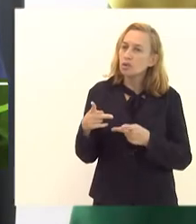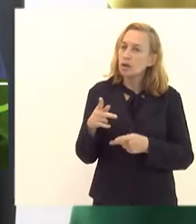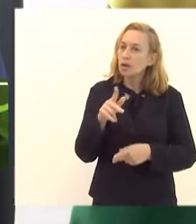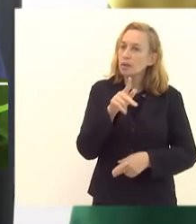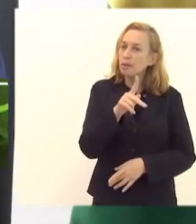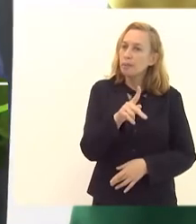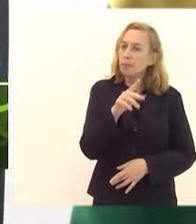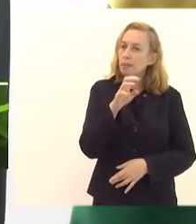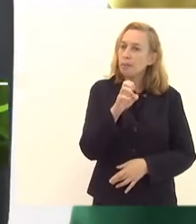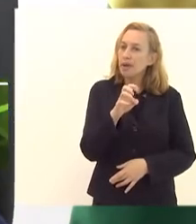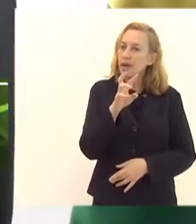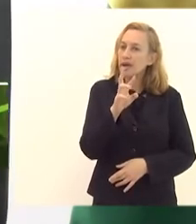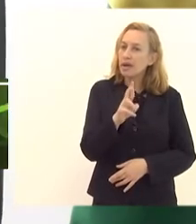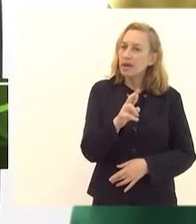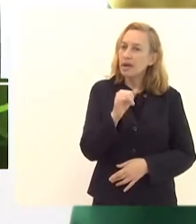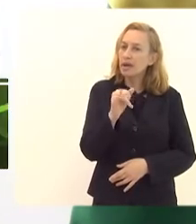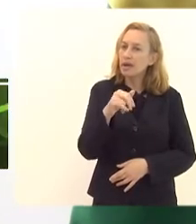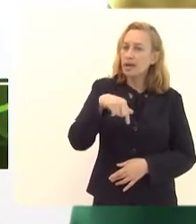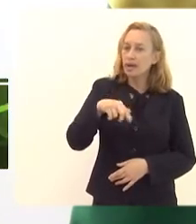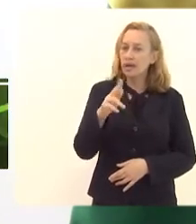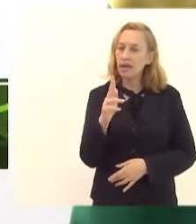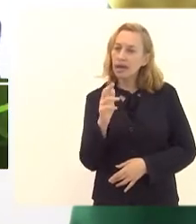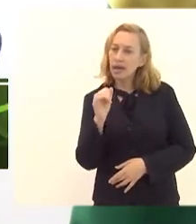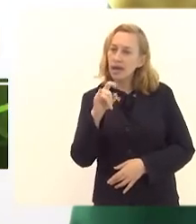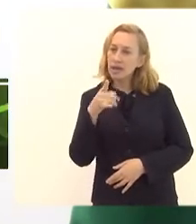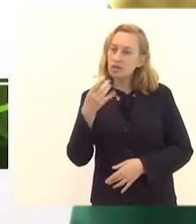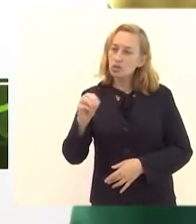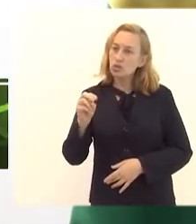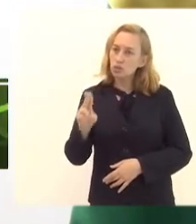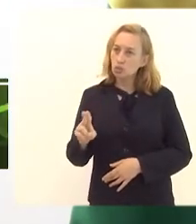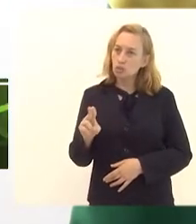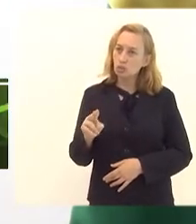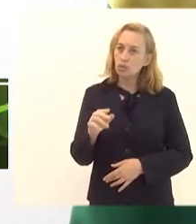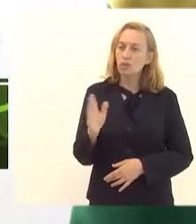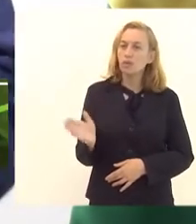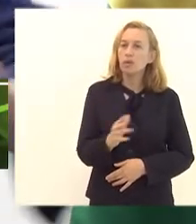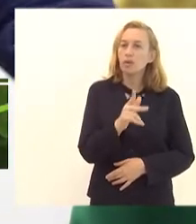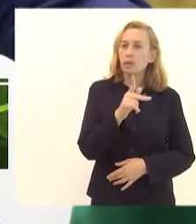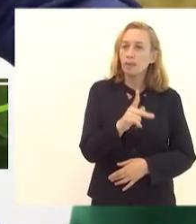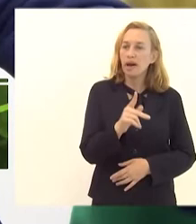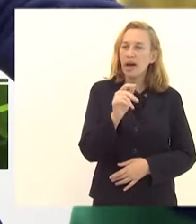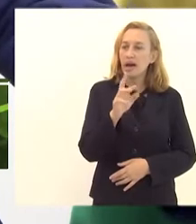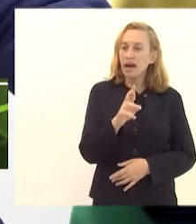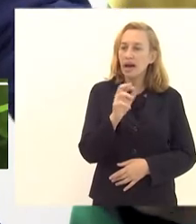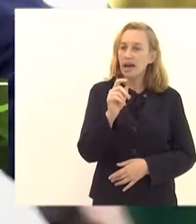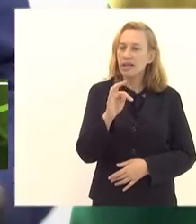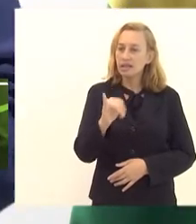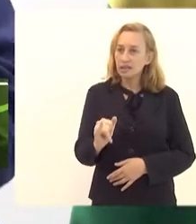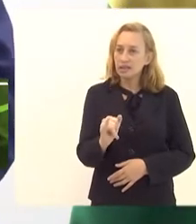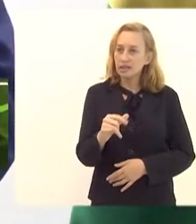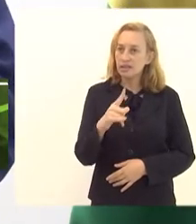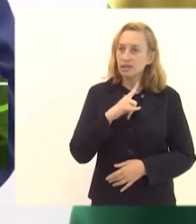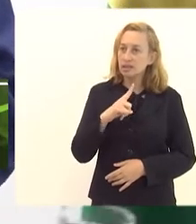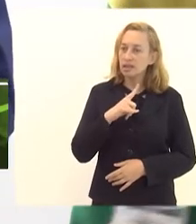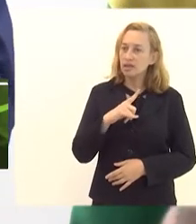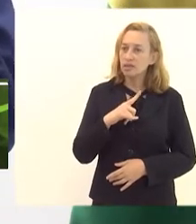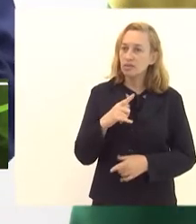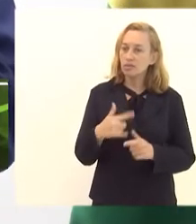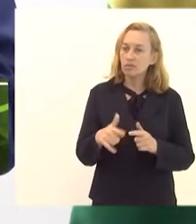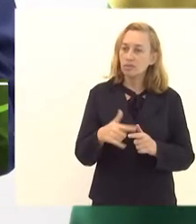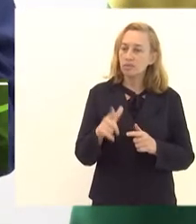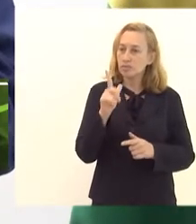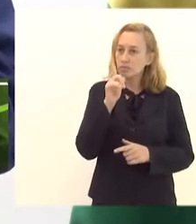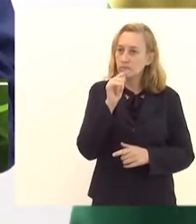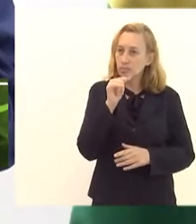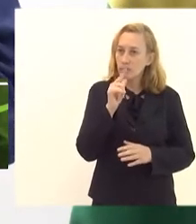Perequê-Açu. Sem Paraty. Cunha Paraty, né? Perequê-Açu teve uma tromba d'água ali que o